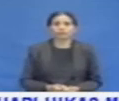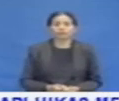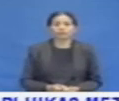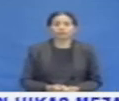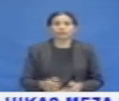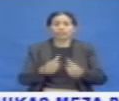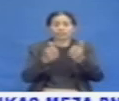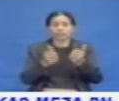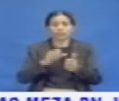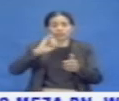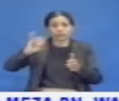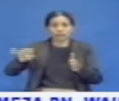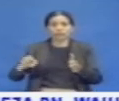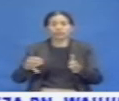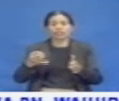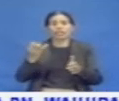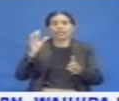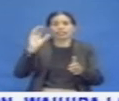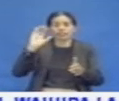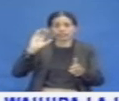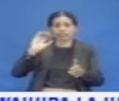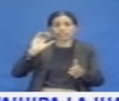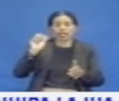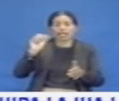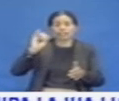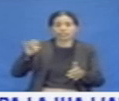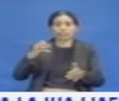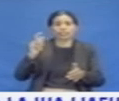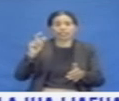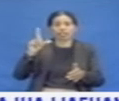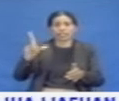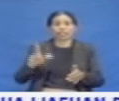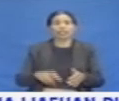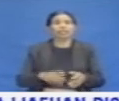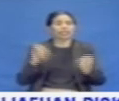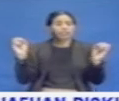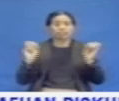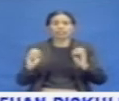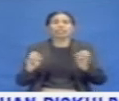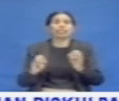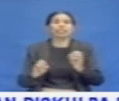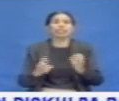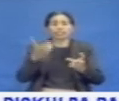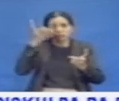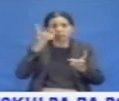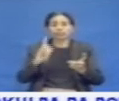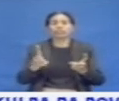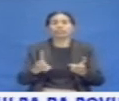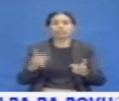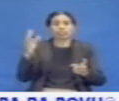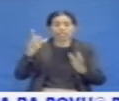Associação Jornalista Timor-Leste AZL contra total esboço lei criminaliza a difamação. Neb Ministério